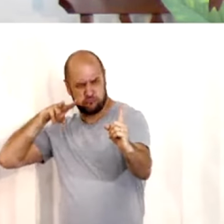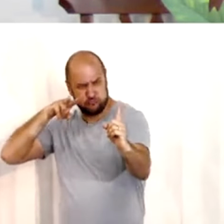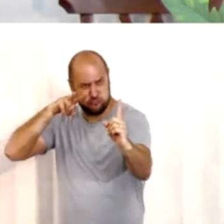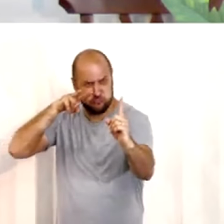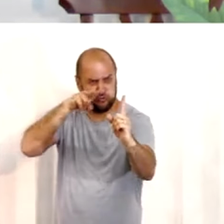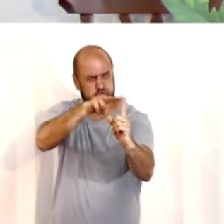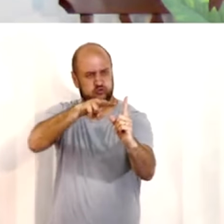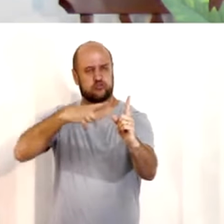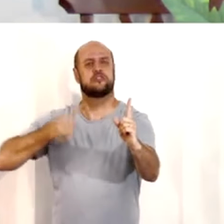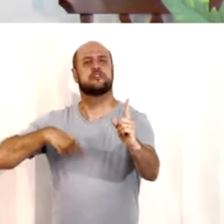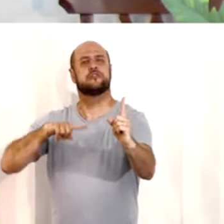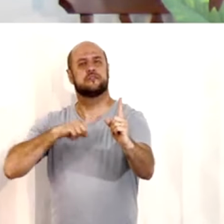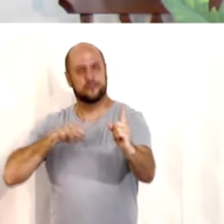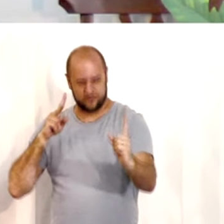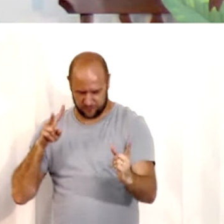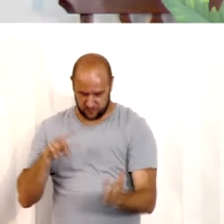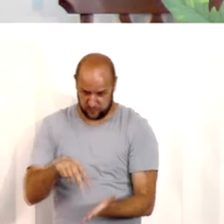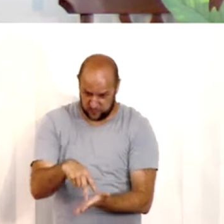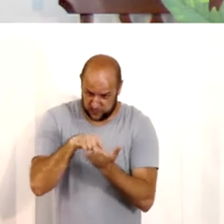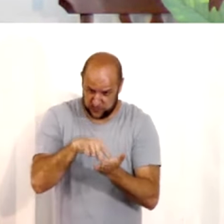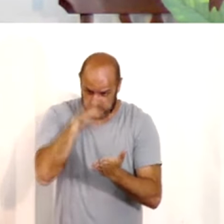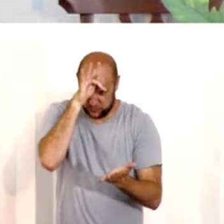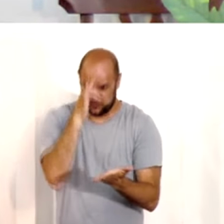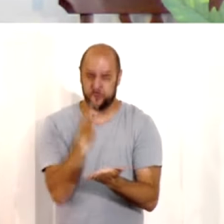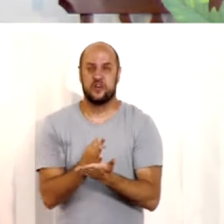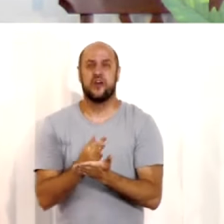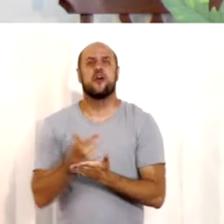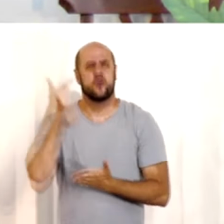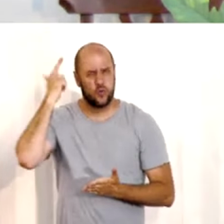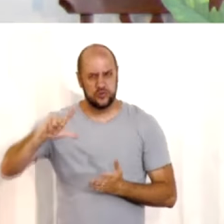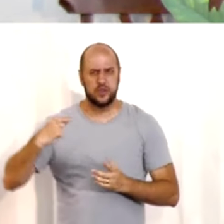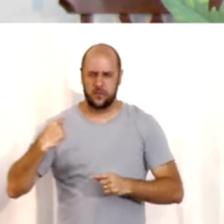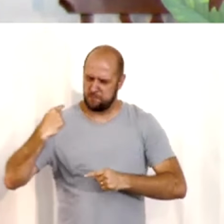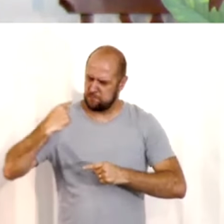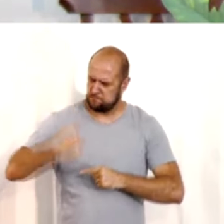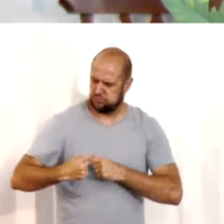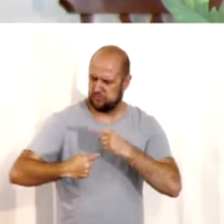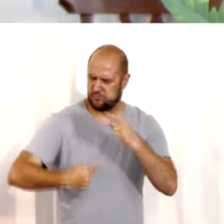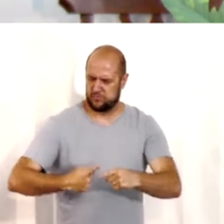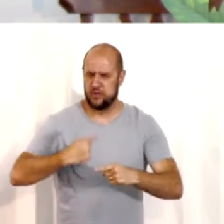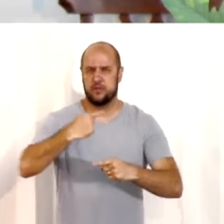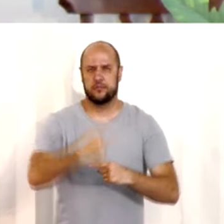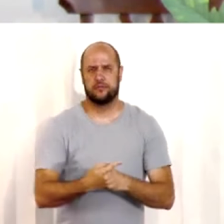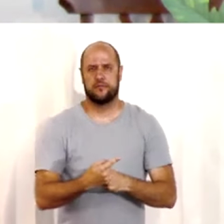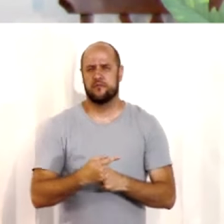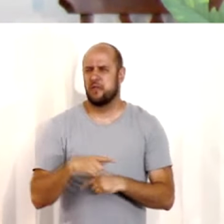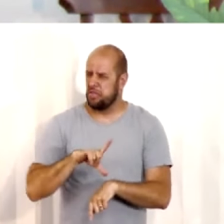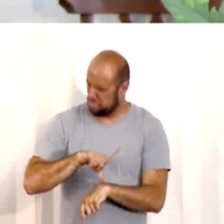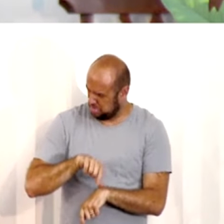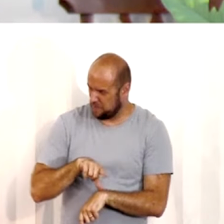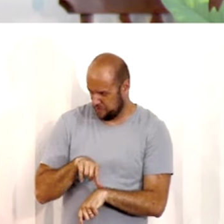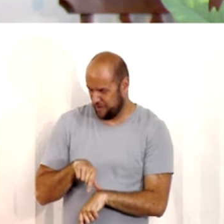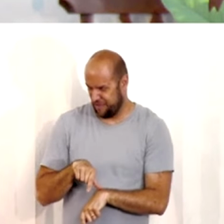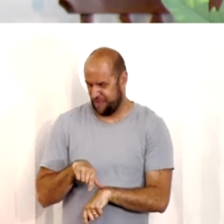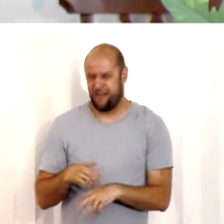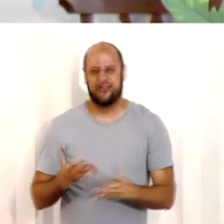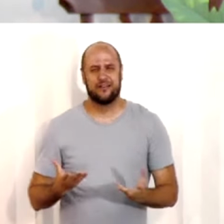somos levados a mais um passo. Falta muito, papai Smurf? Falta